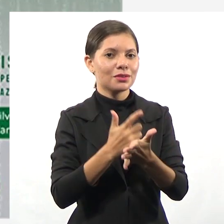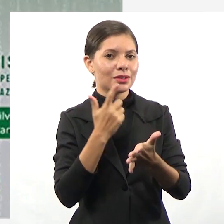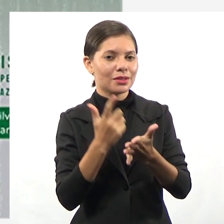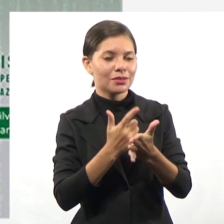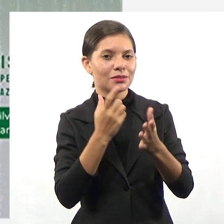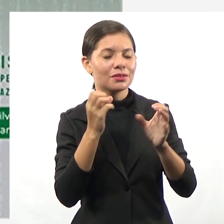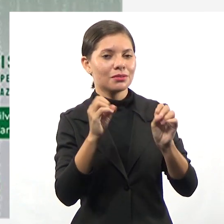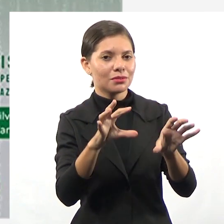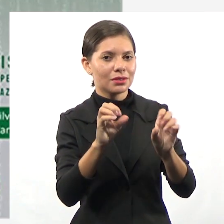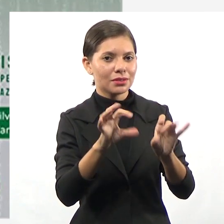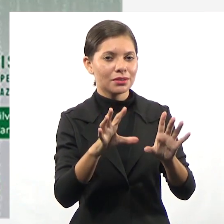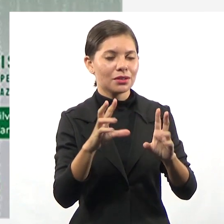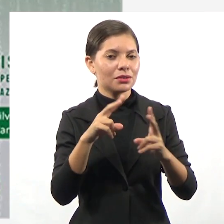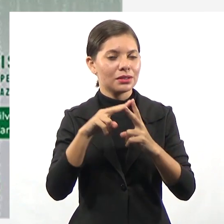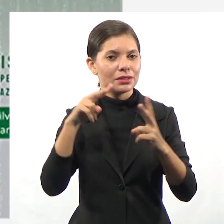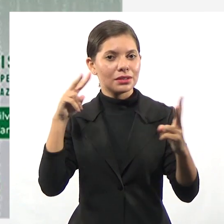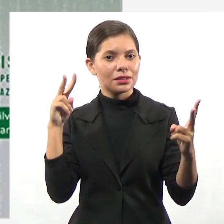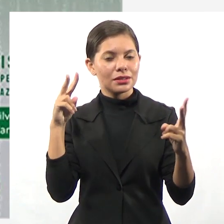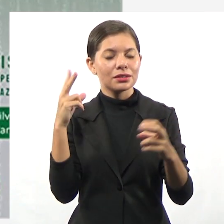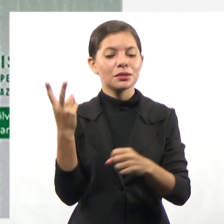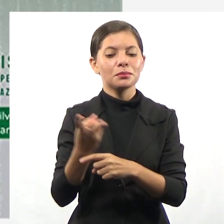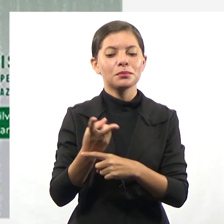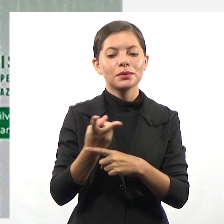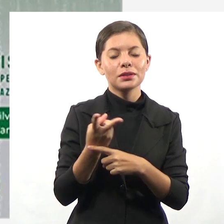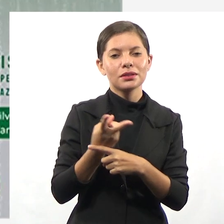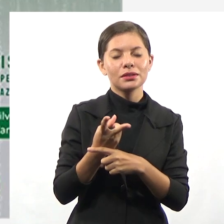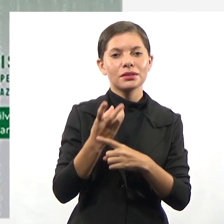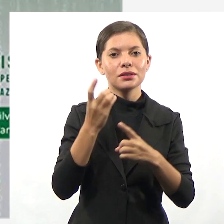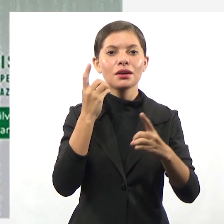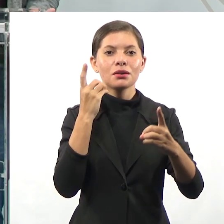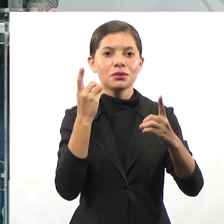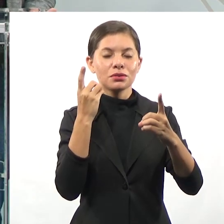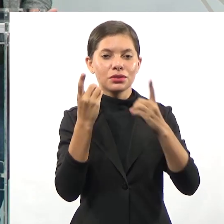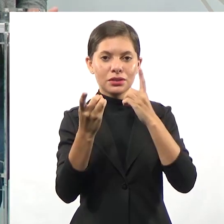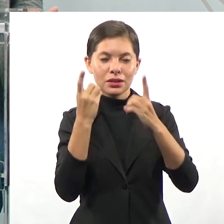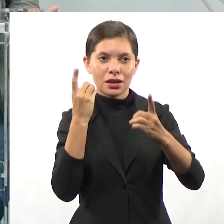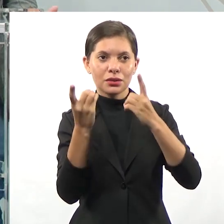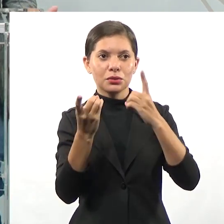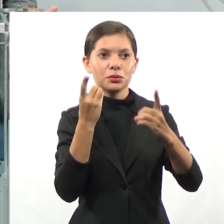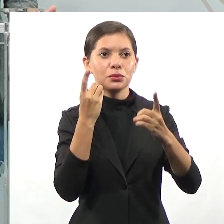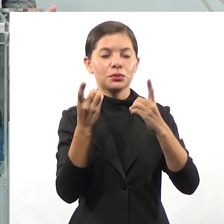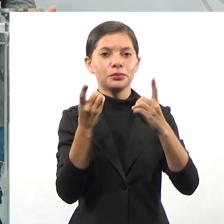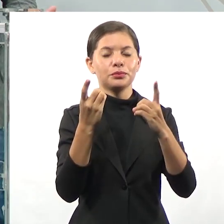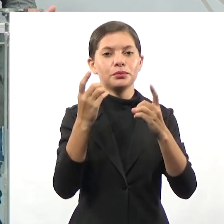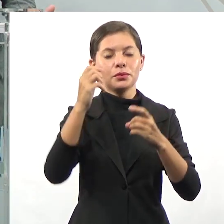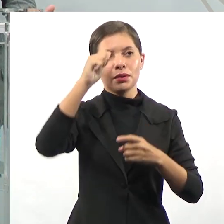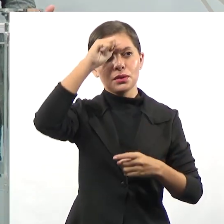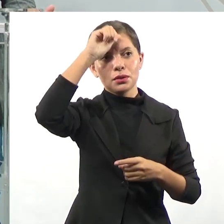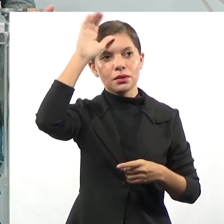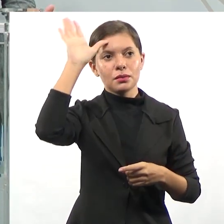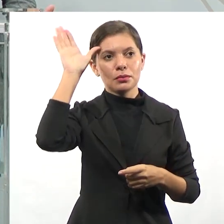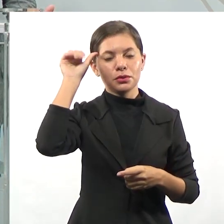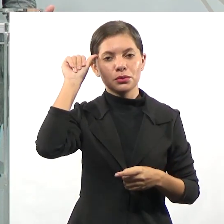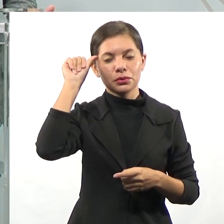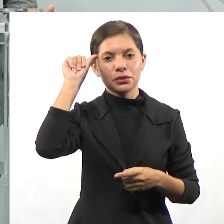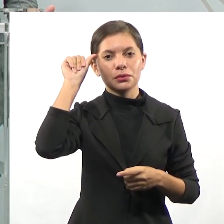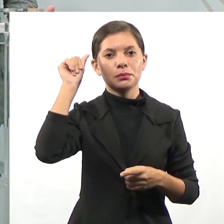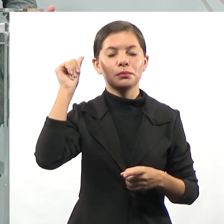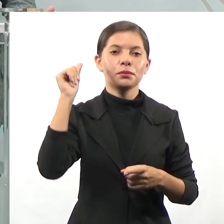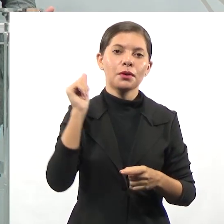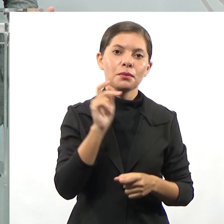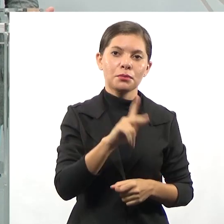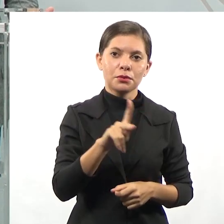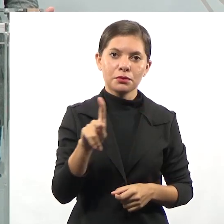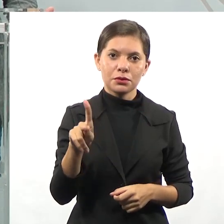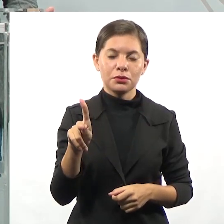Amazônico, escrito pela professora Anabela, onde eu fui coautor, que faz uma análise dos dados do ambiente virtual de aprendizagem